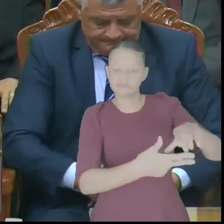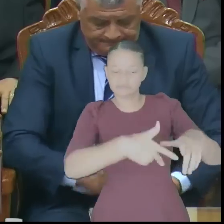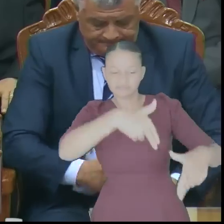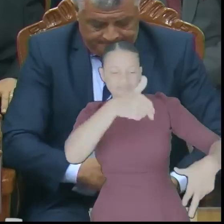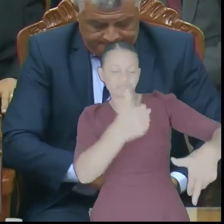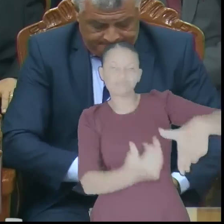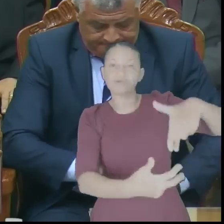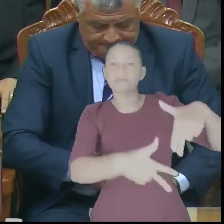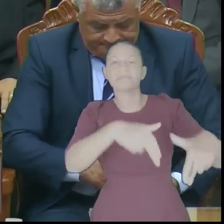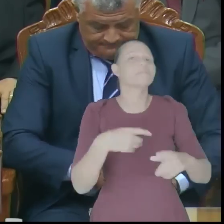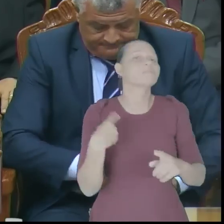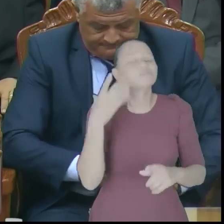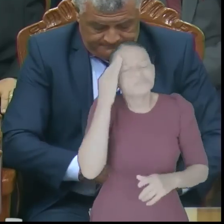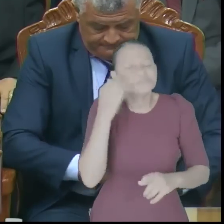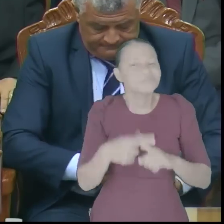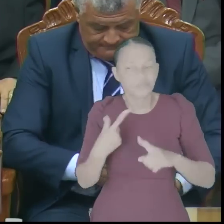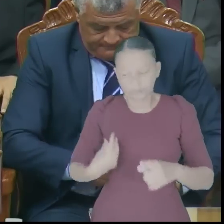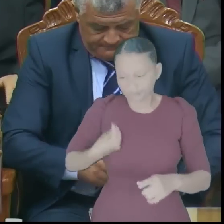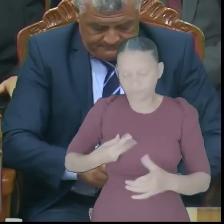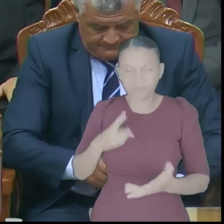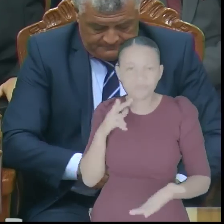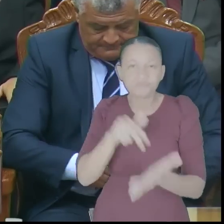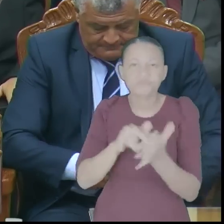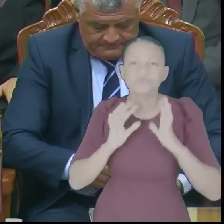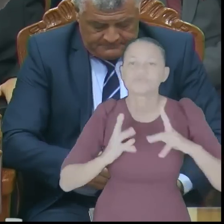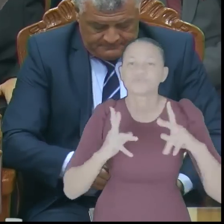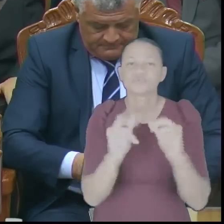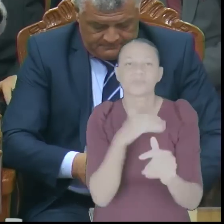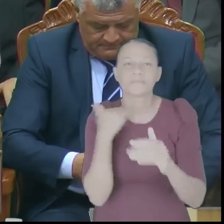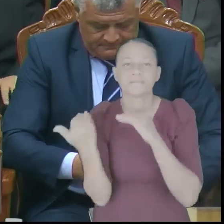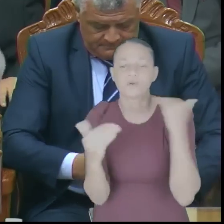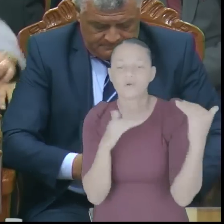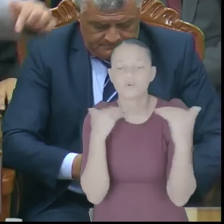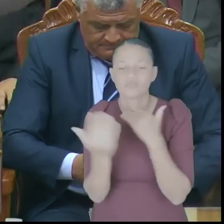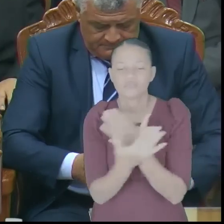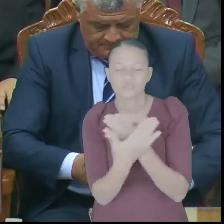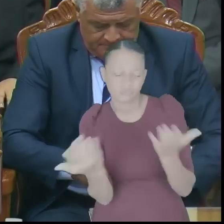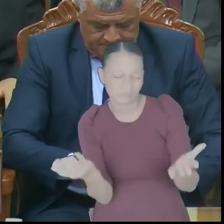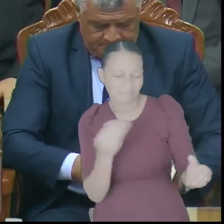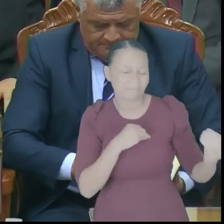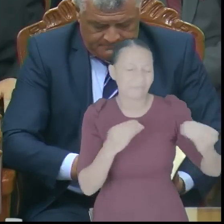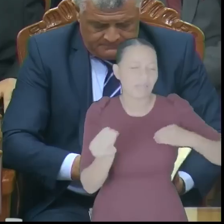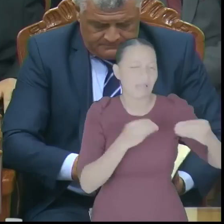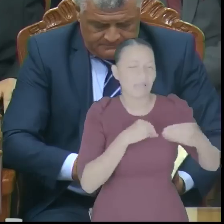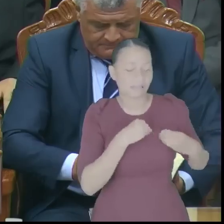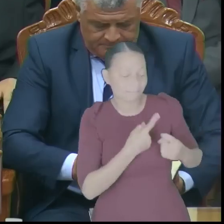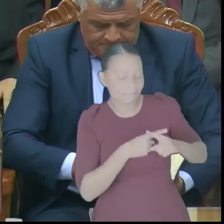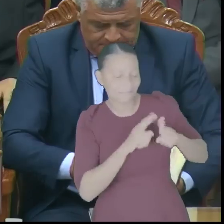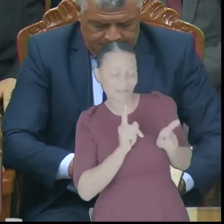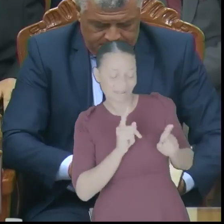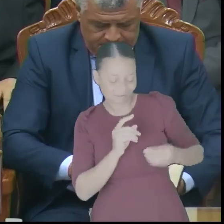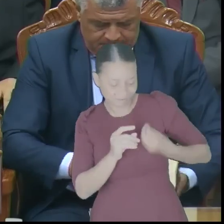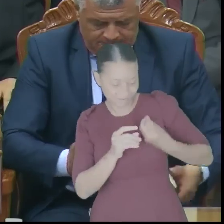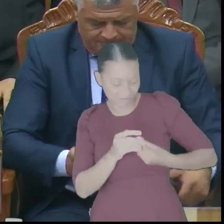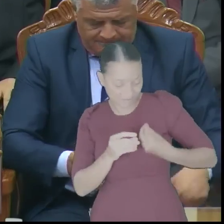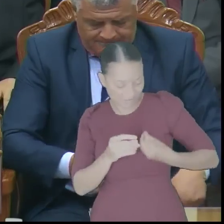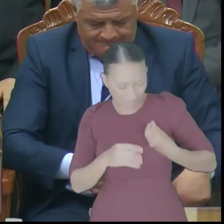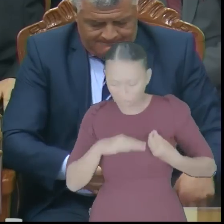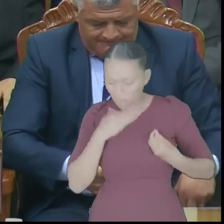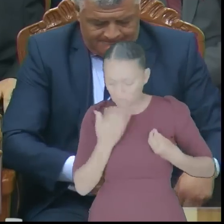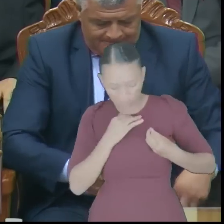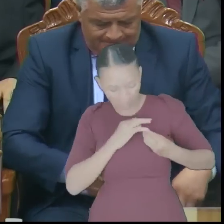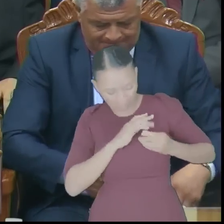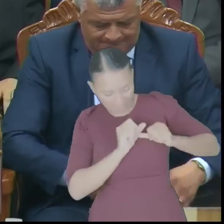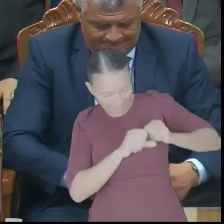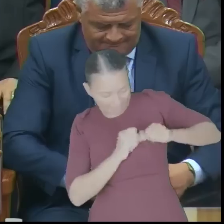por que nós estamos aqui? Porque estávamos todos mortos em pecados e delitos. Mas o dia que a vida entrou, tudo que estava morto